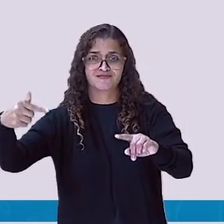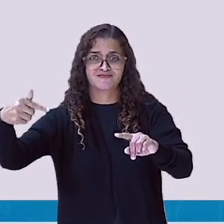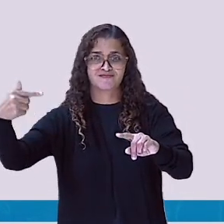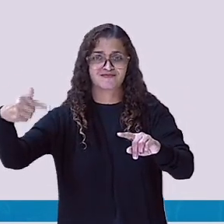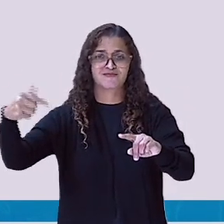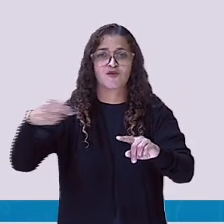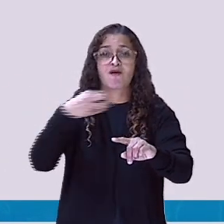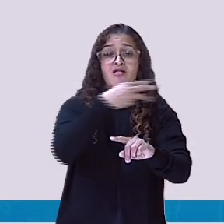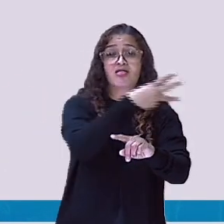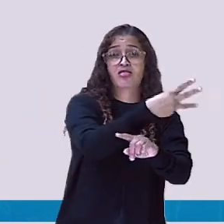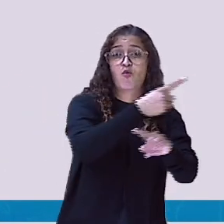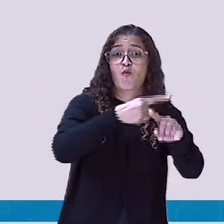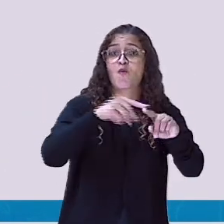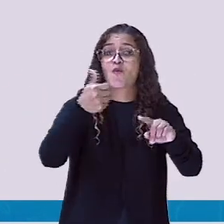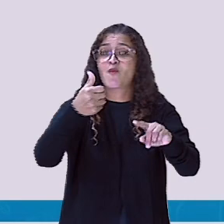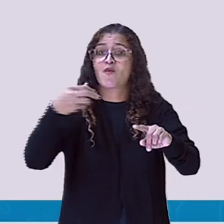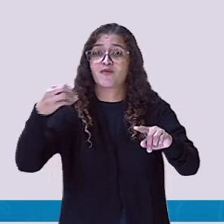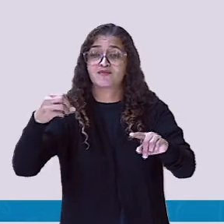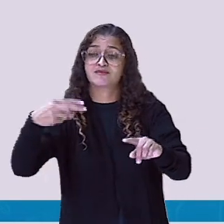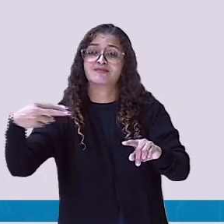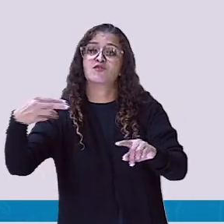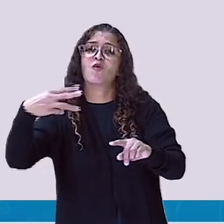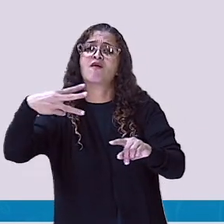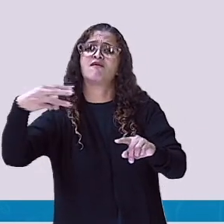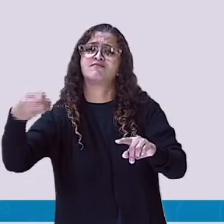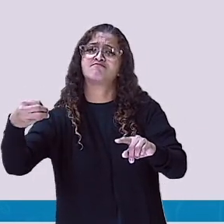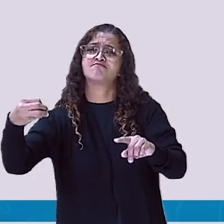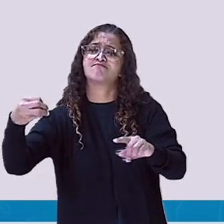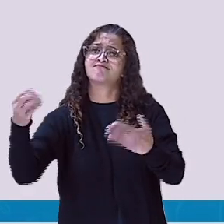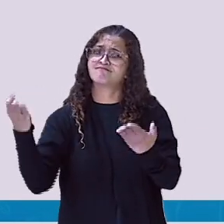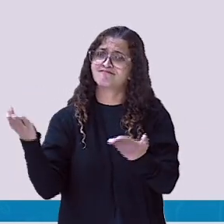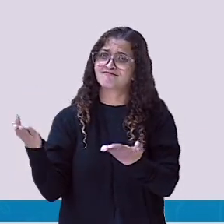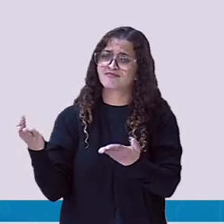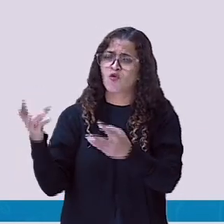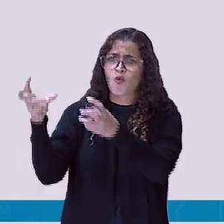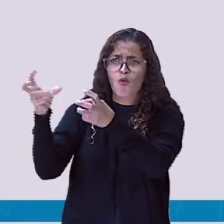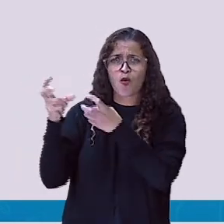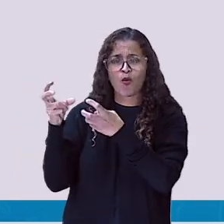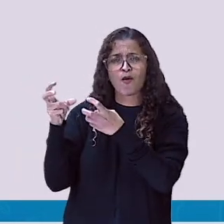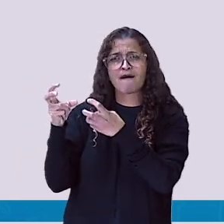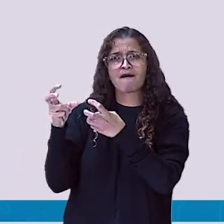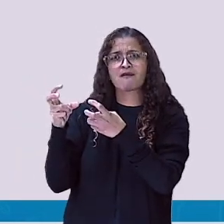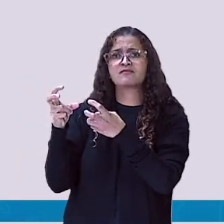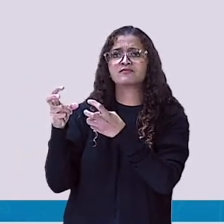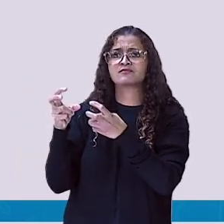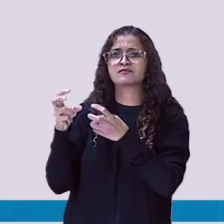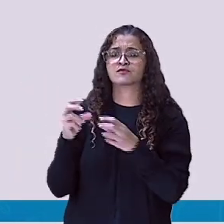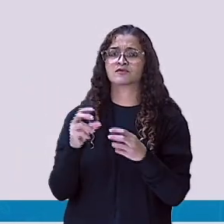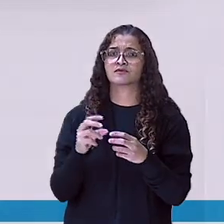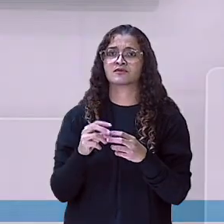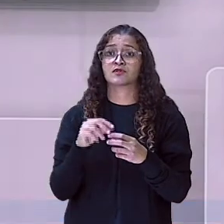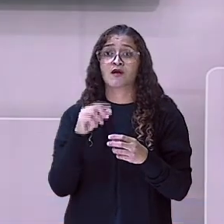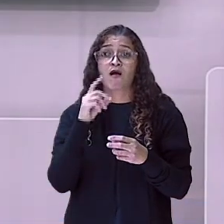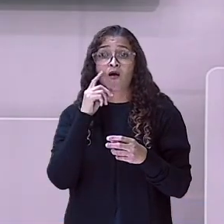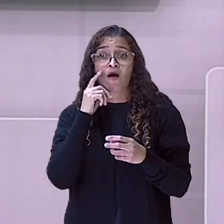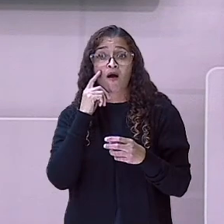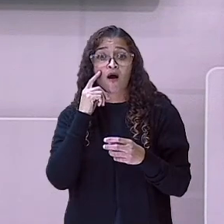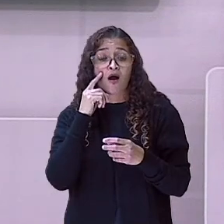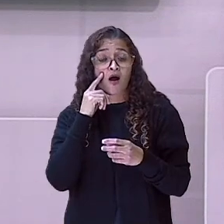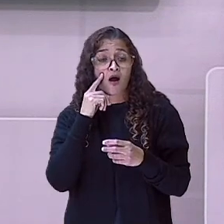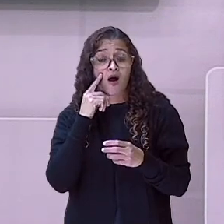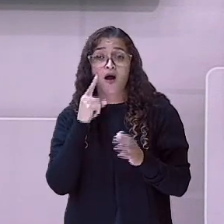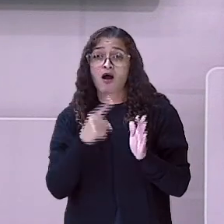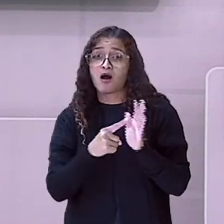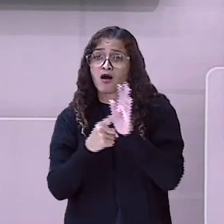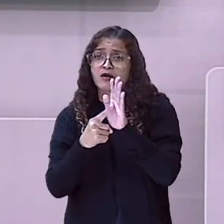vezes 10, o 30. Então, se você olhar aqui, ó, nós falamos toda a tabuada de 2